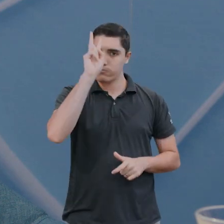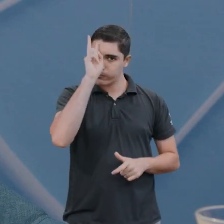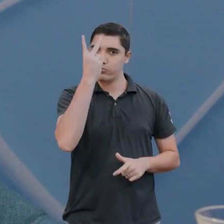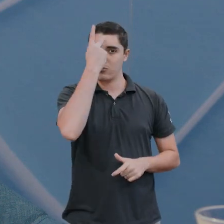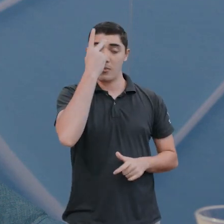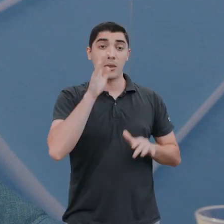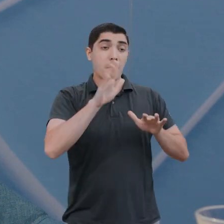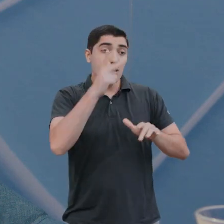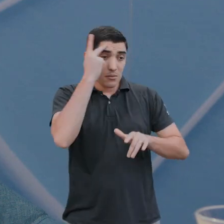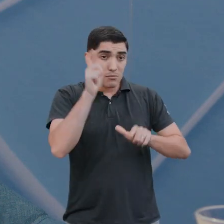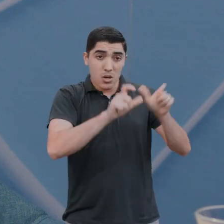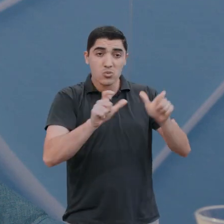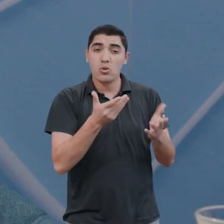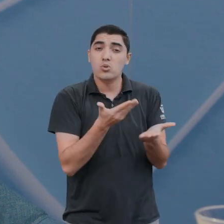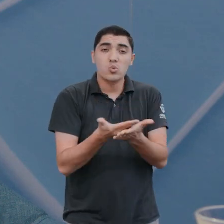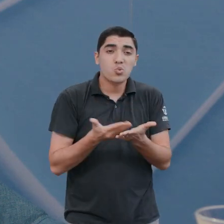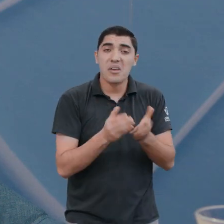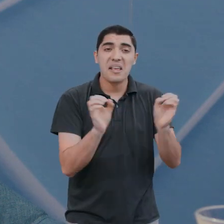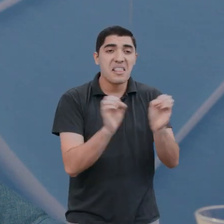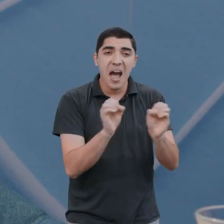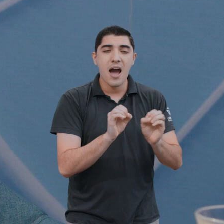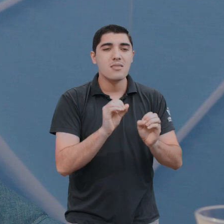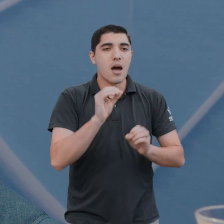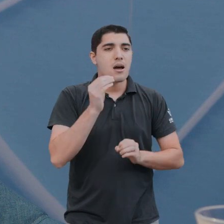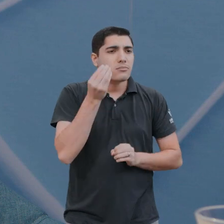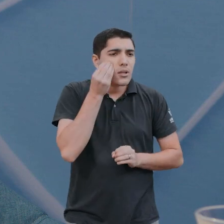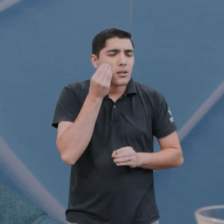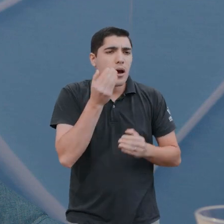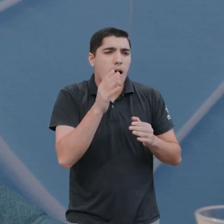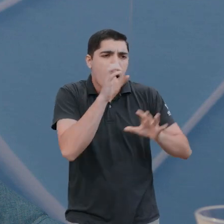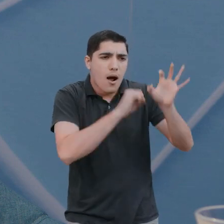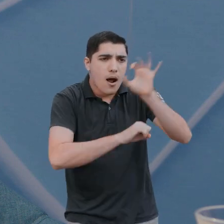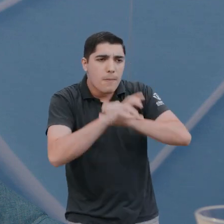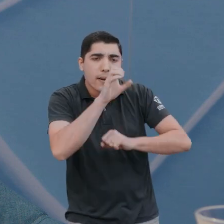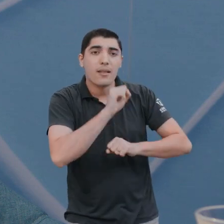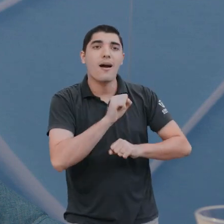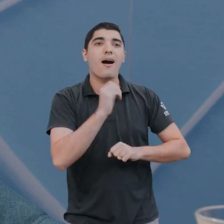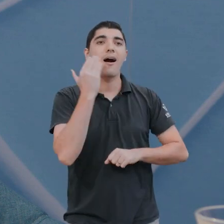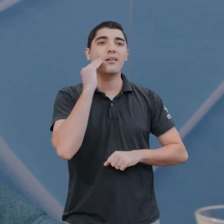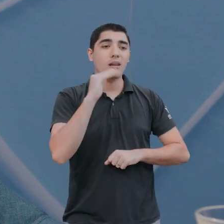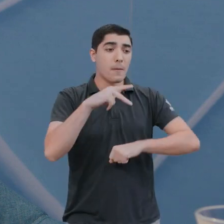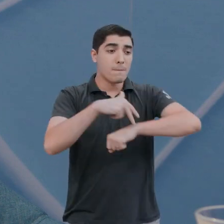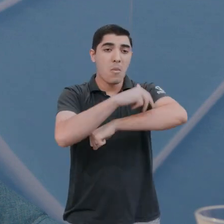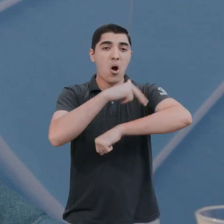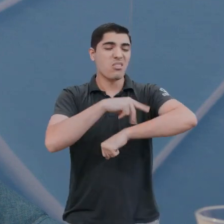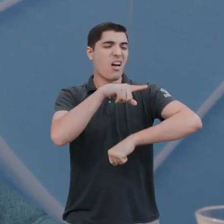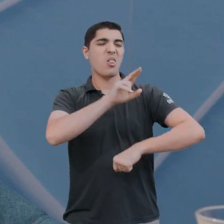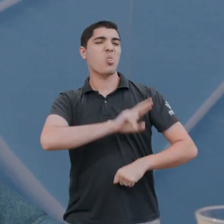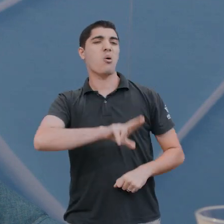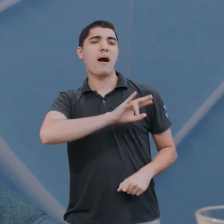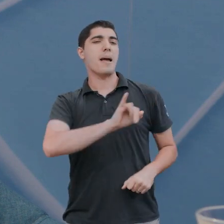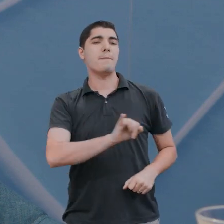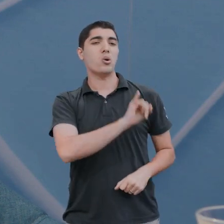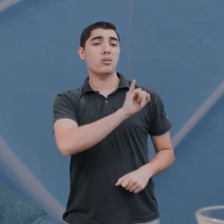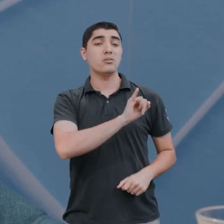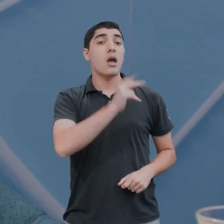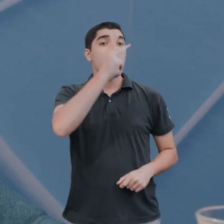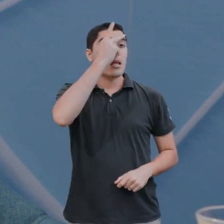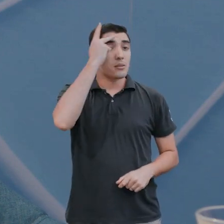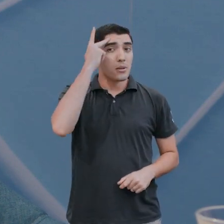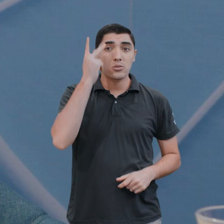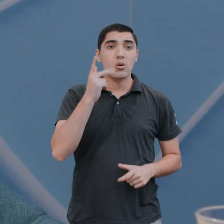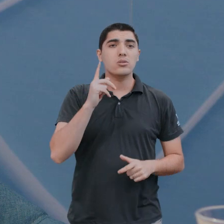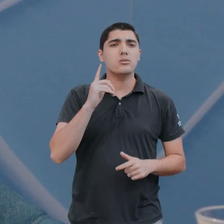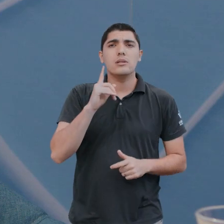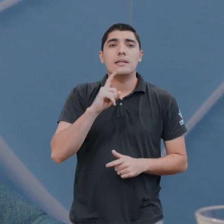pessoas elas não buscam conhecimento, não buscam a noção sobre moda por pensar que ela é fútil. E ninguém sabe dizer